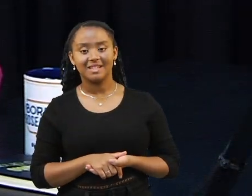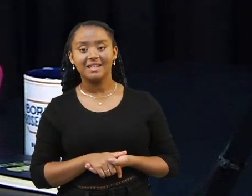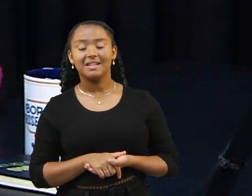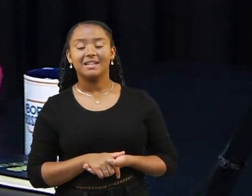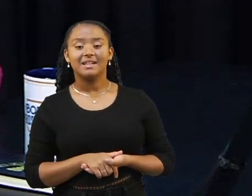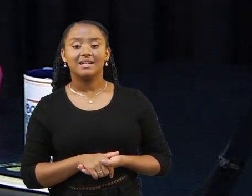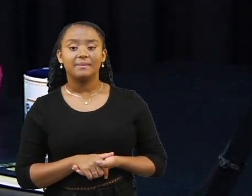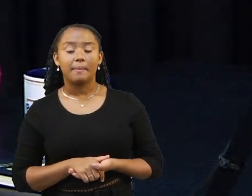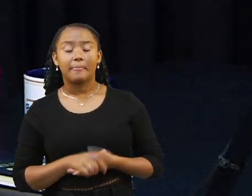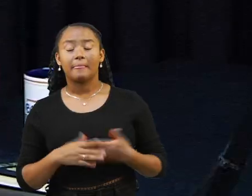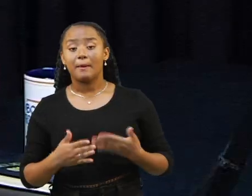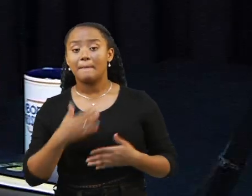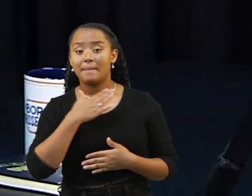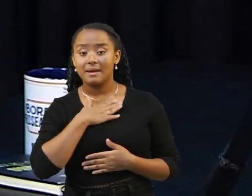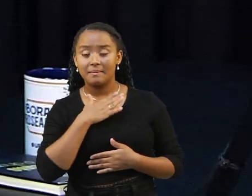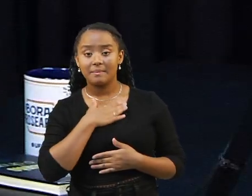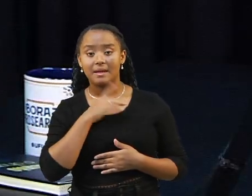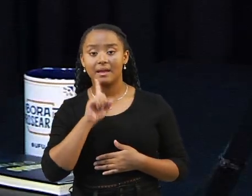uma felicidade. Então,